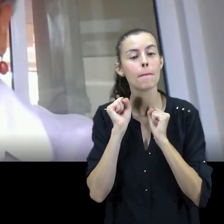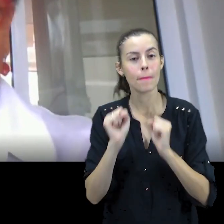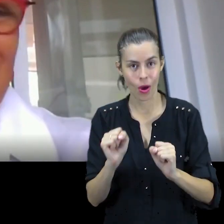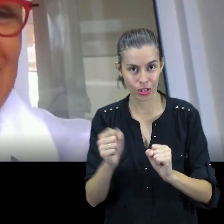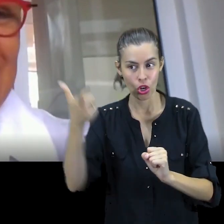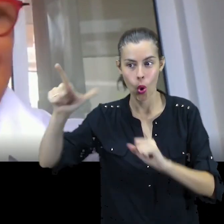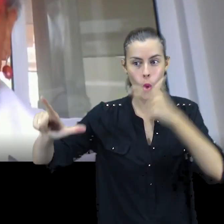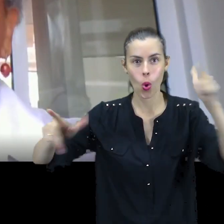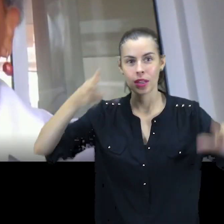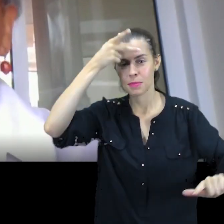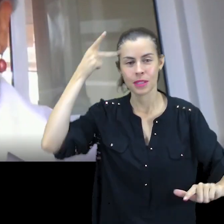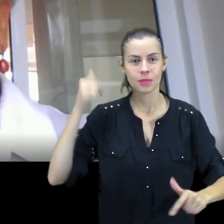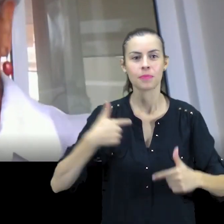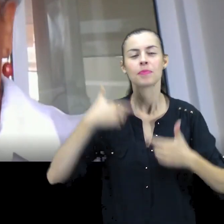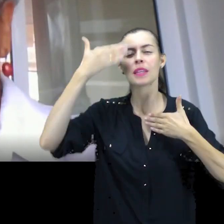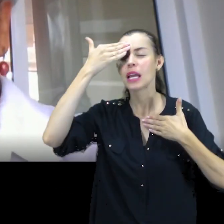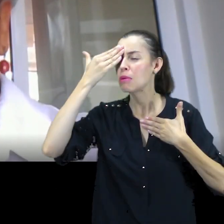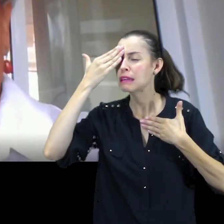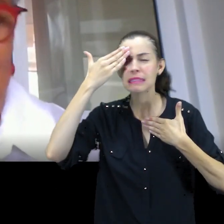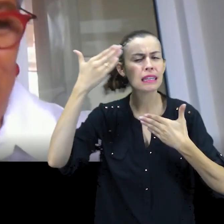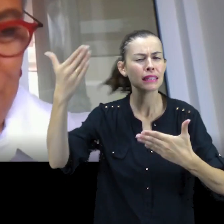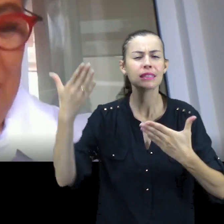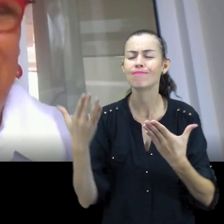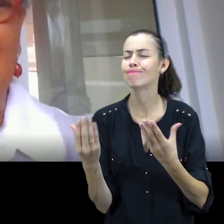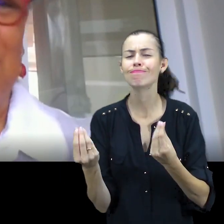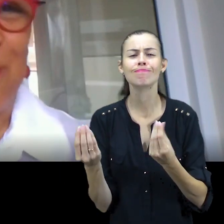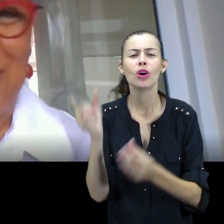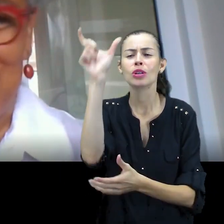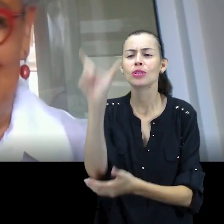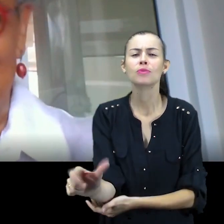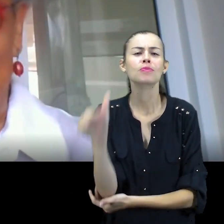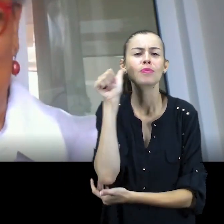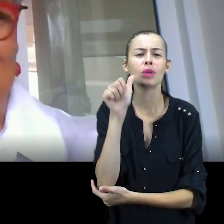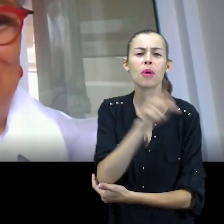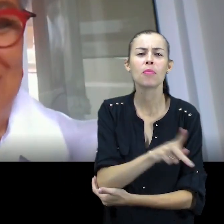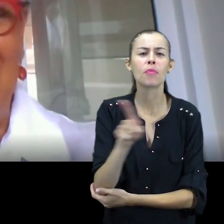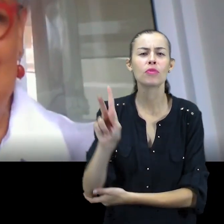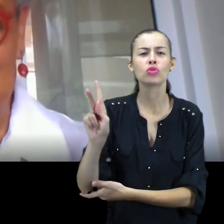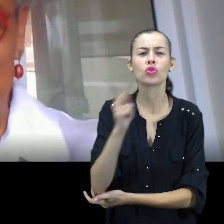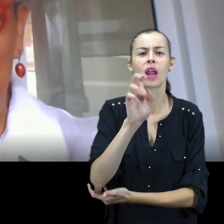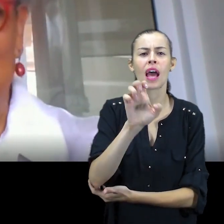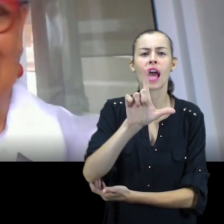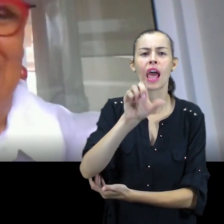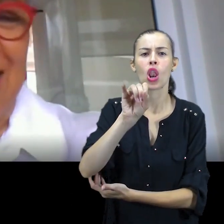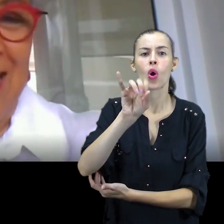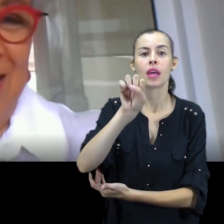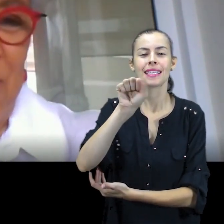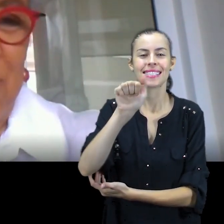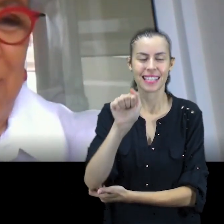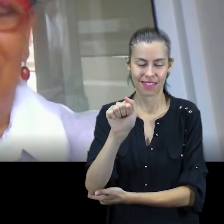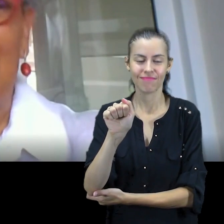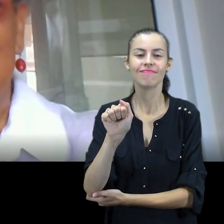acompanhando agora e quem for nos acompanhar oportunamente. Por isso que estamos gravando